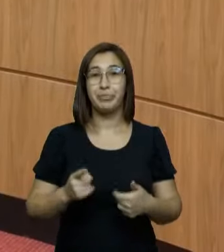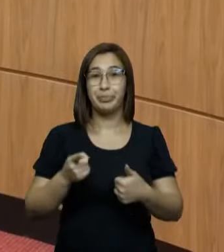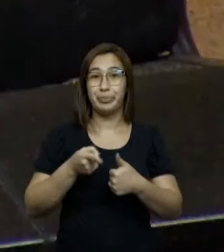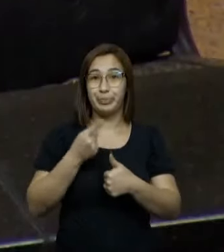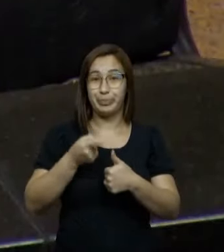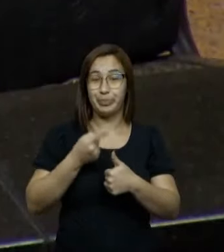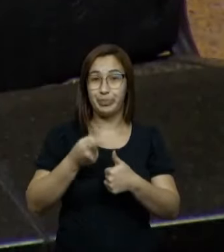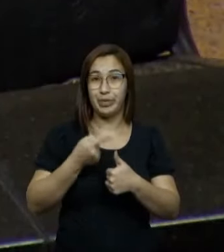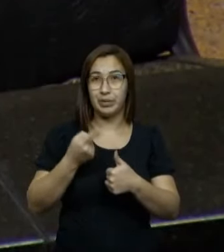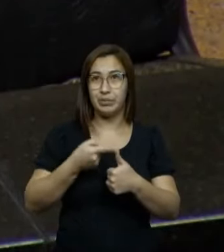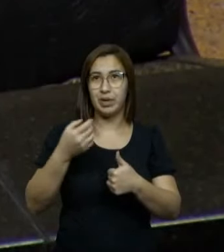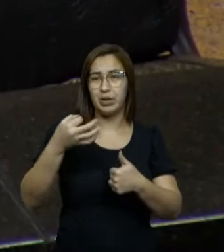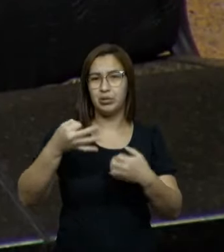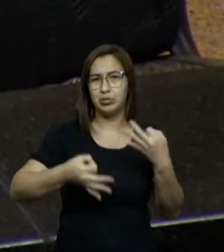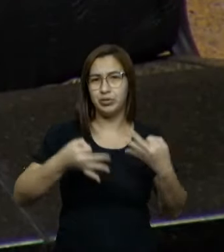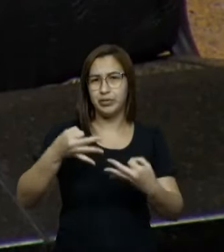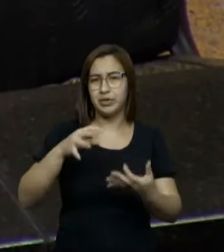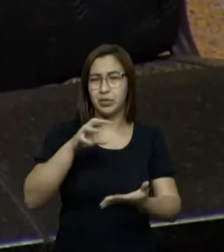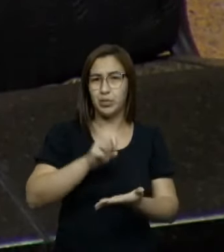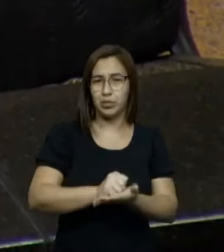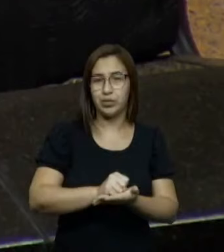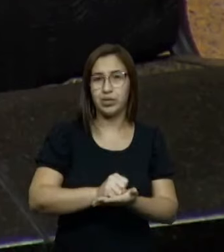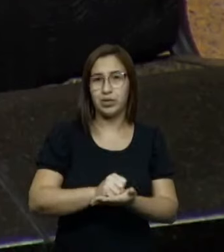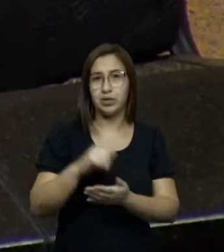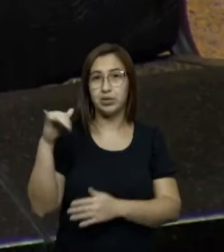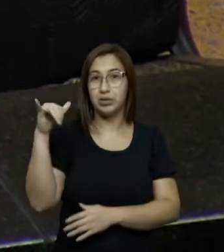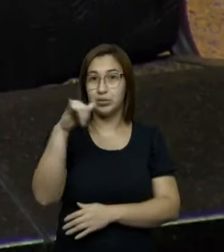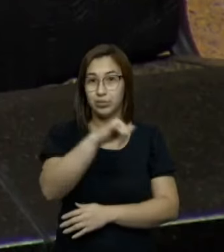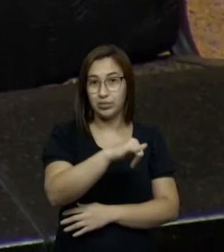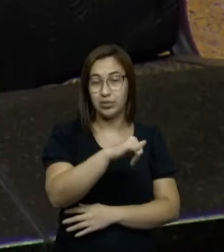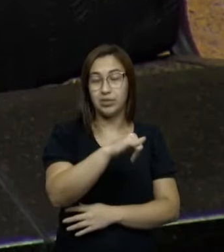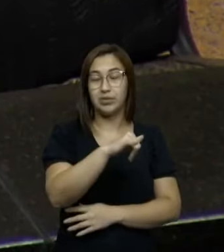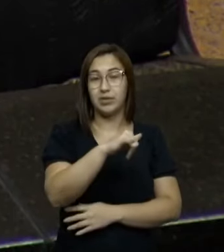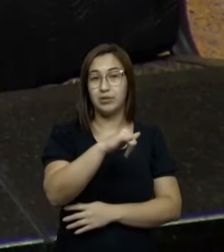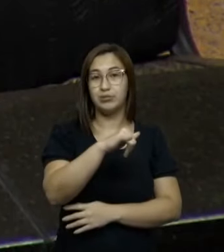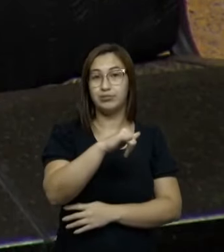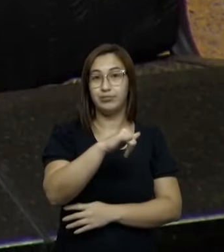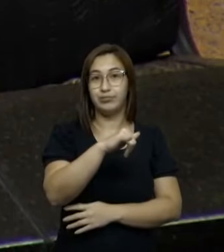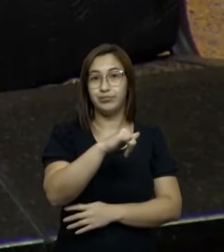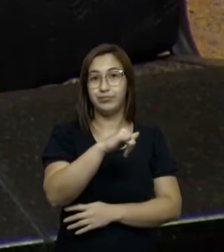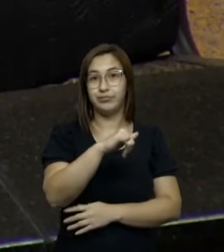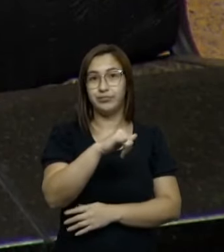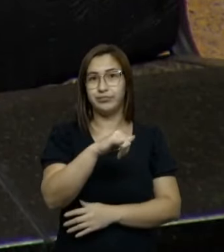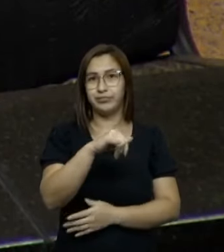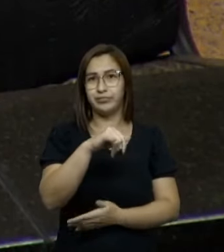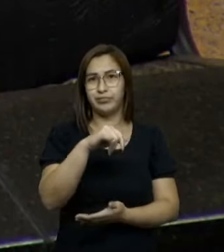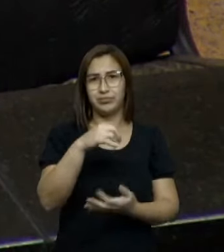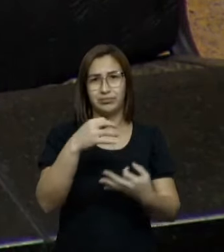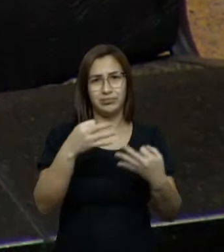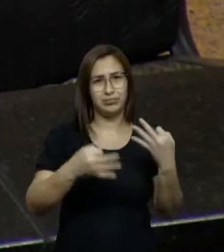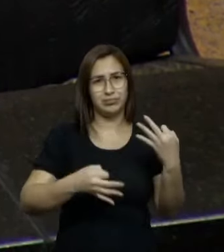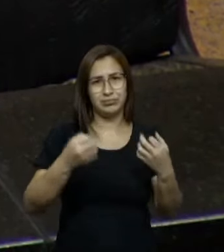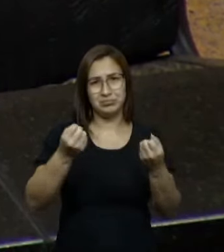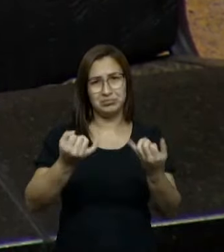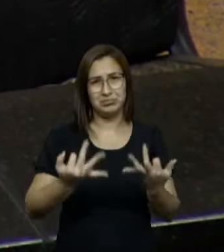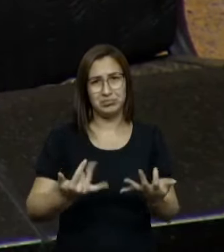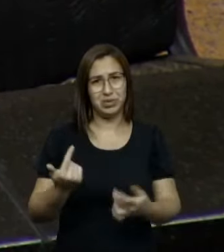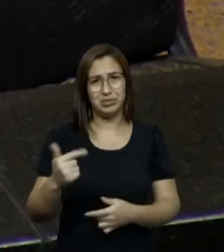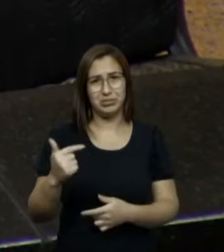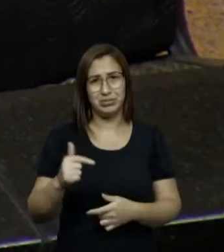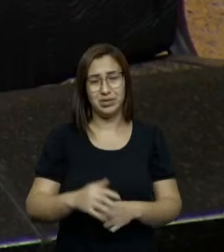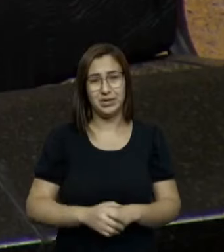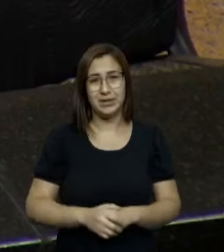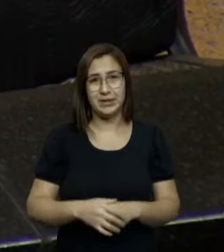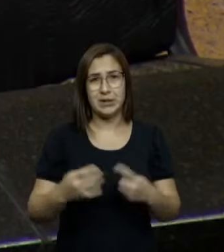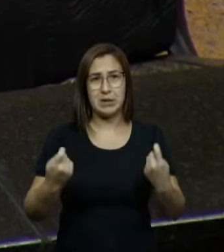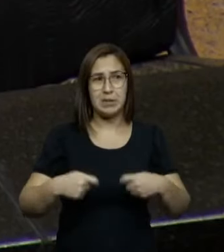se justifique a contratação dessa aeronave não é justificável. Ter a necessidade